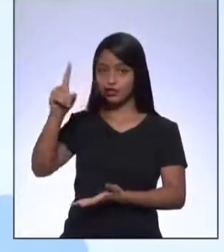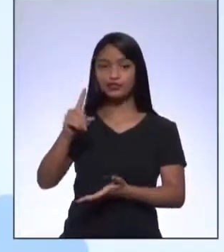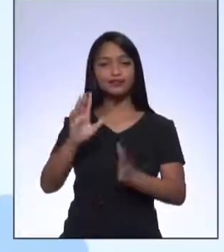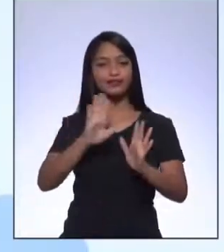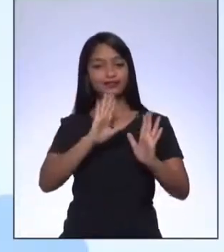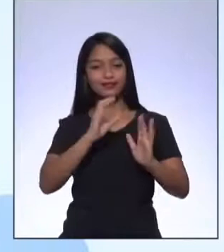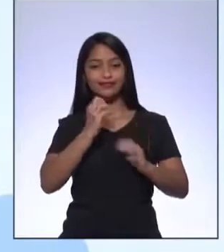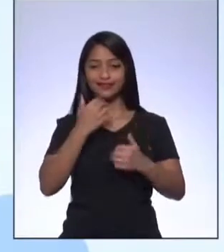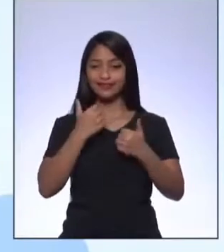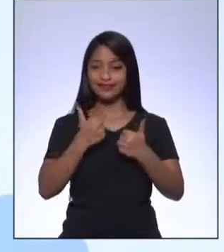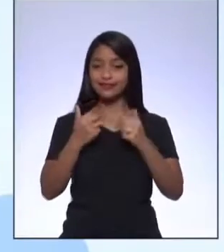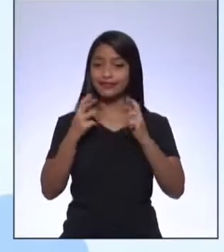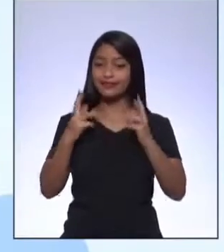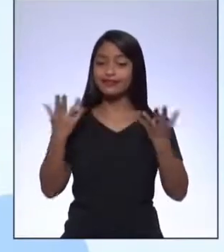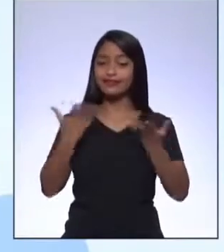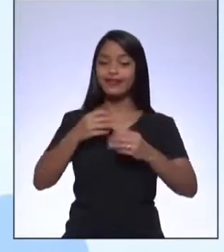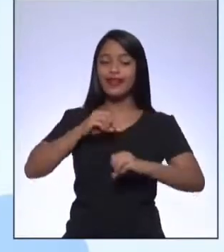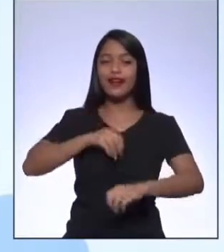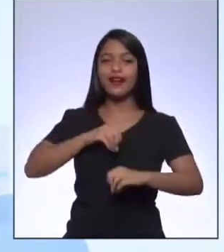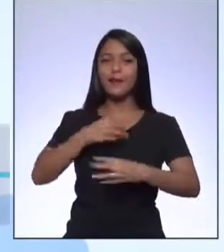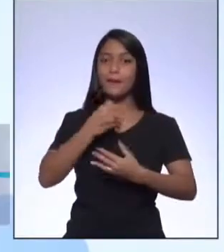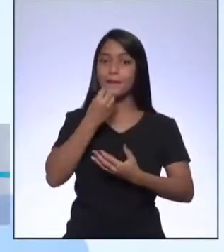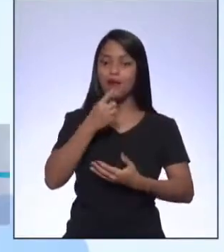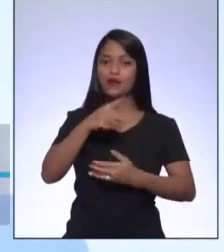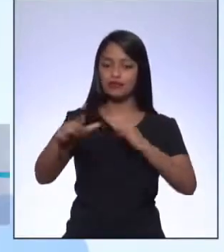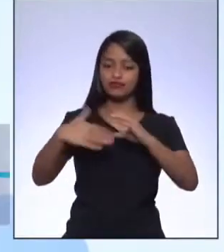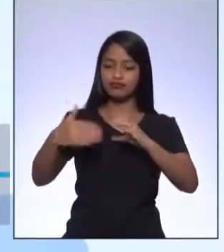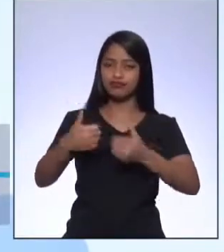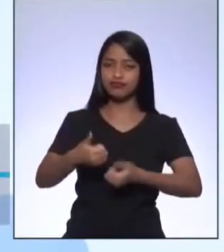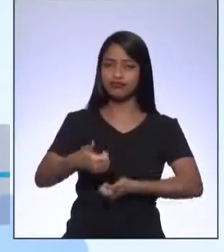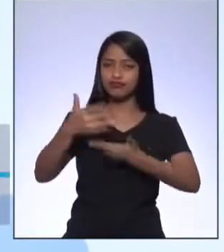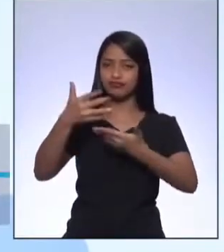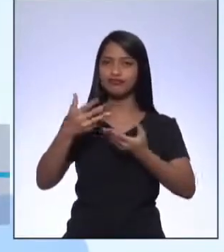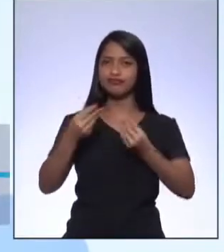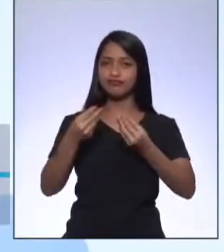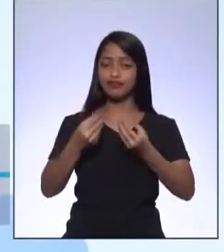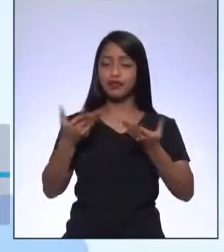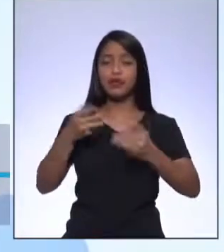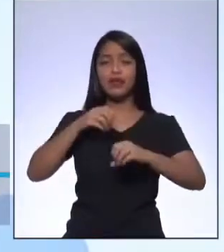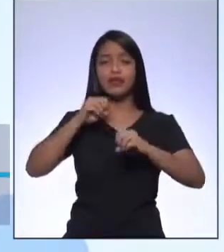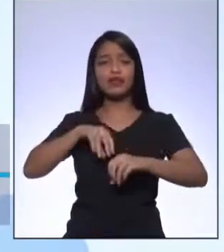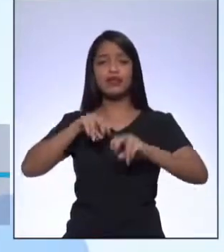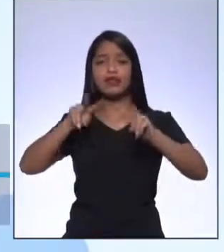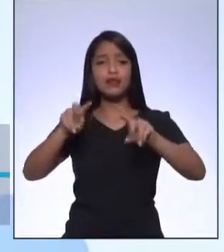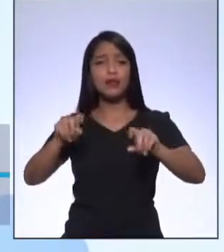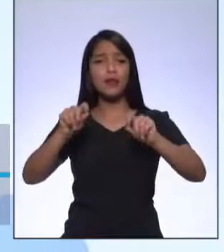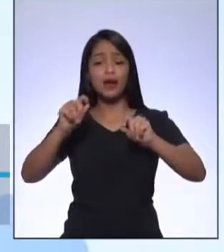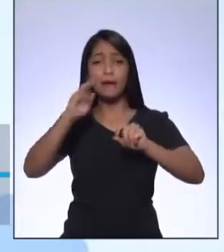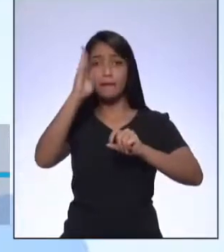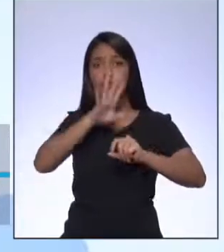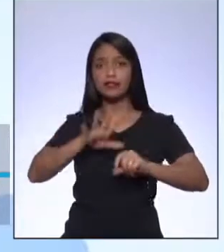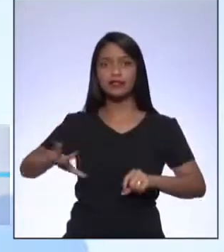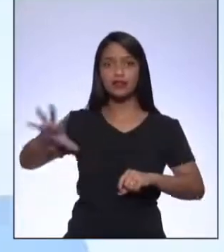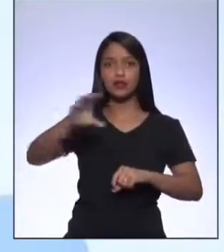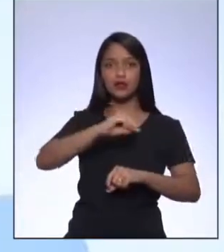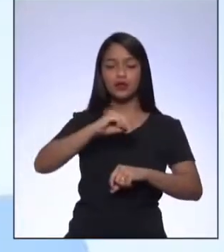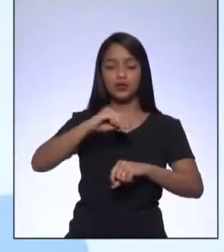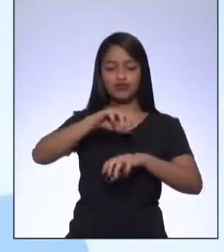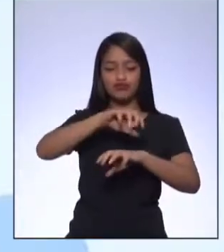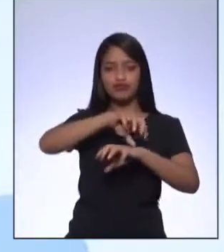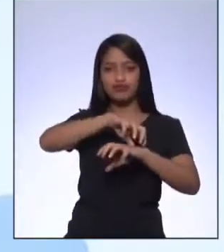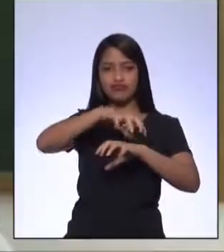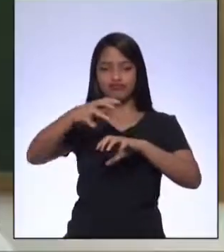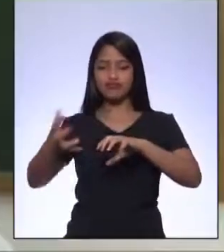bem? Espero que a gente tenha uma boa aula hoje, com uma boa interação no chat, nessa aula de ecossistemas brasileiros, né, professor? Isso